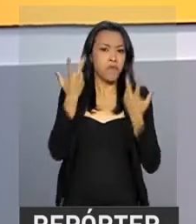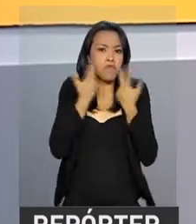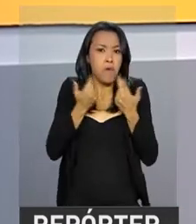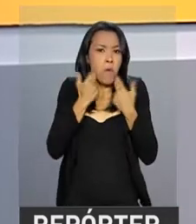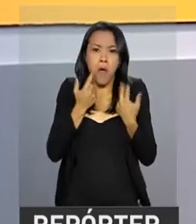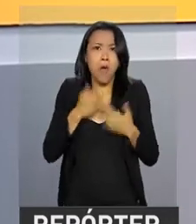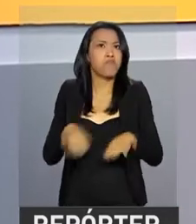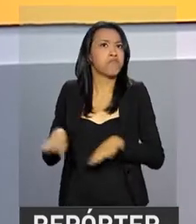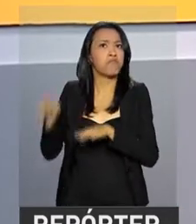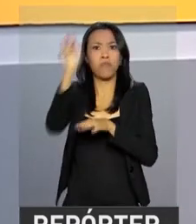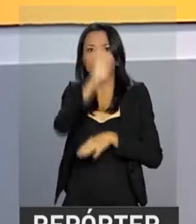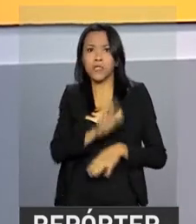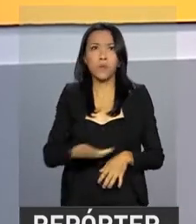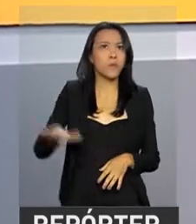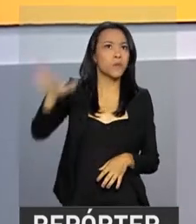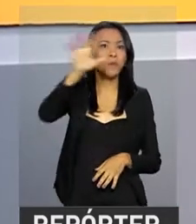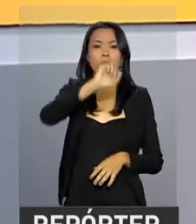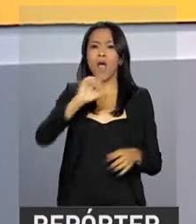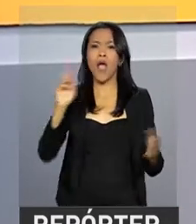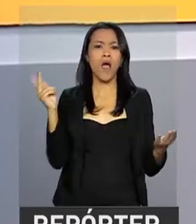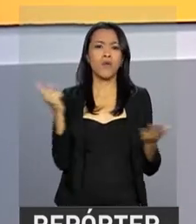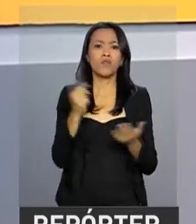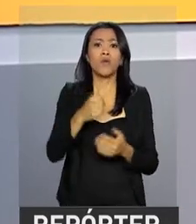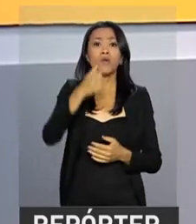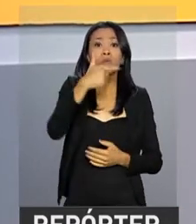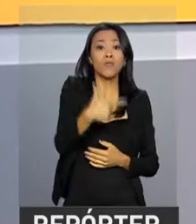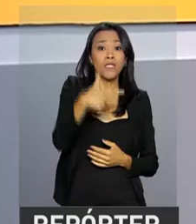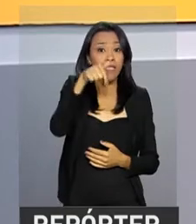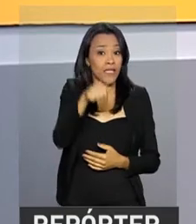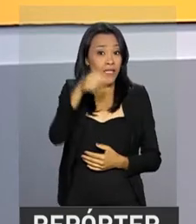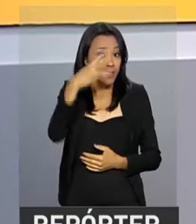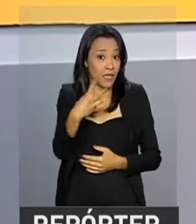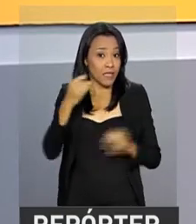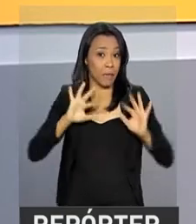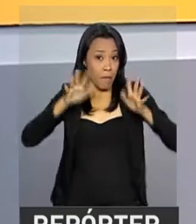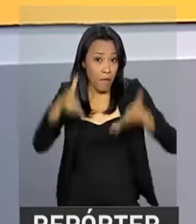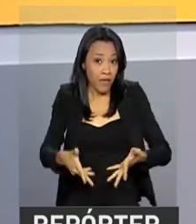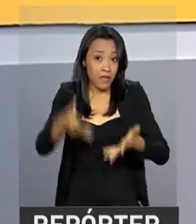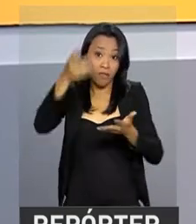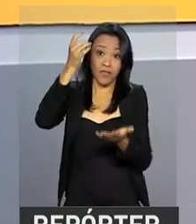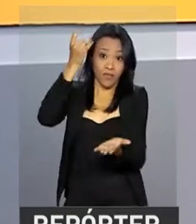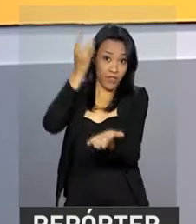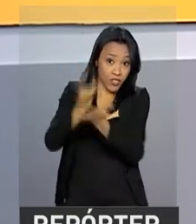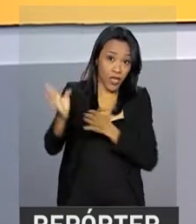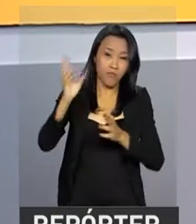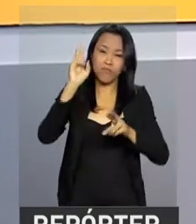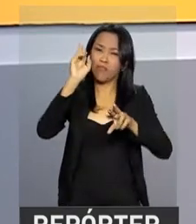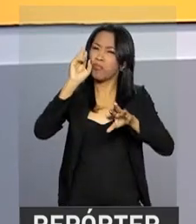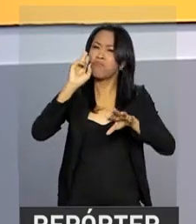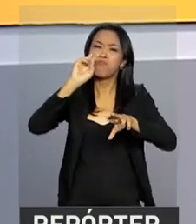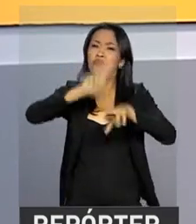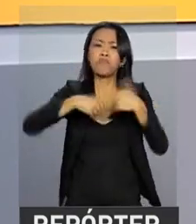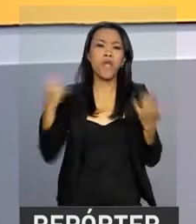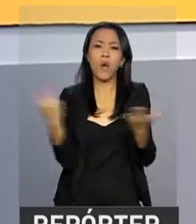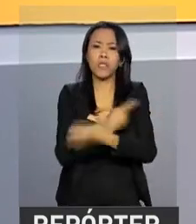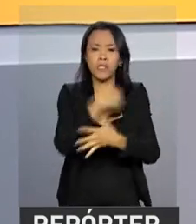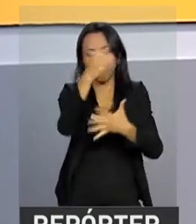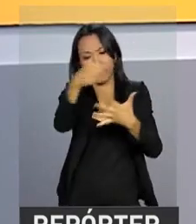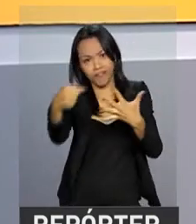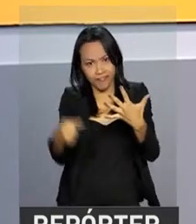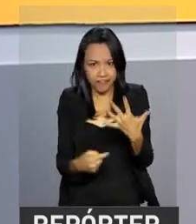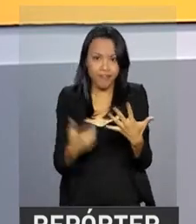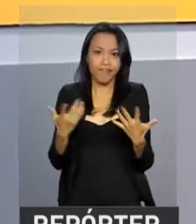tranquila e sem ocorrências graves, com apenas 273 participantes eliminados por diferentes motivos. A principal mudança,